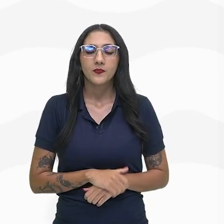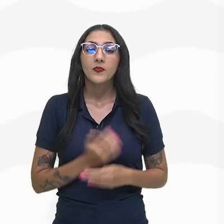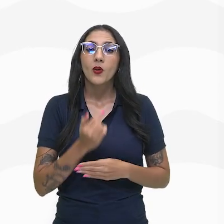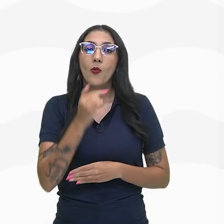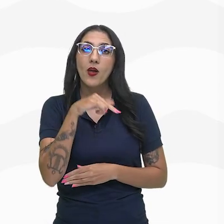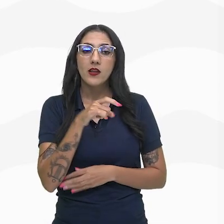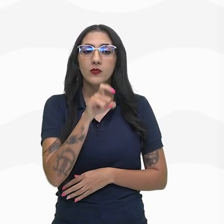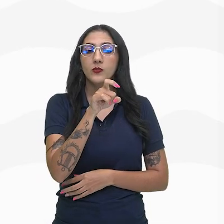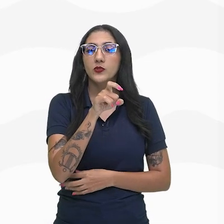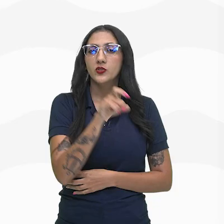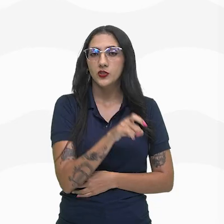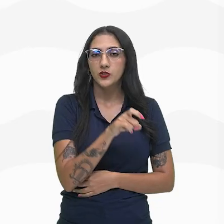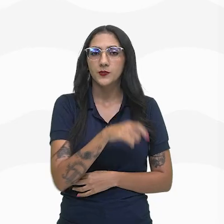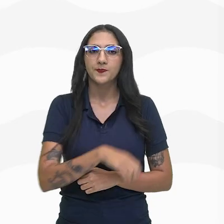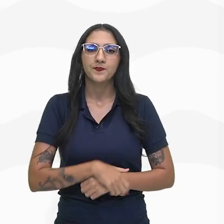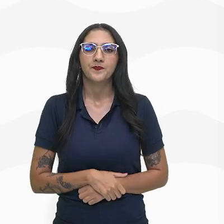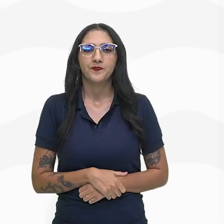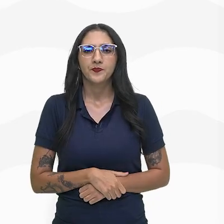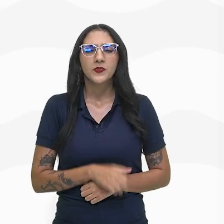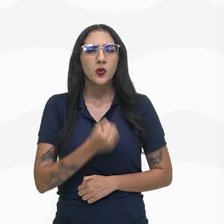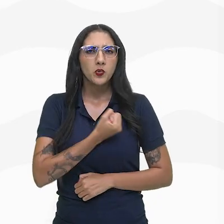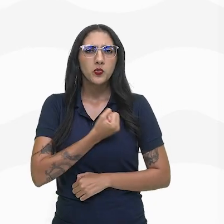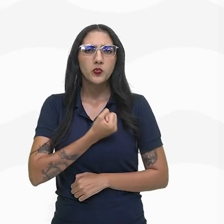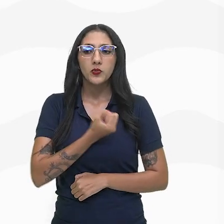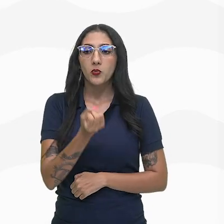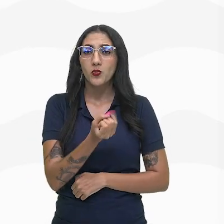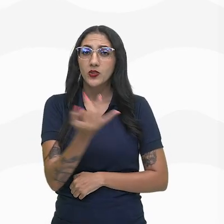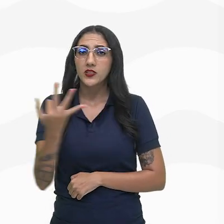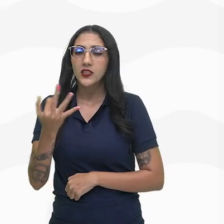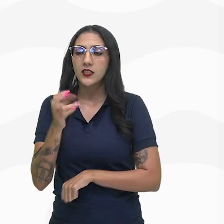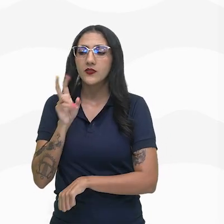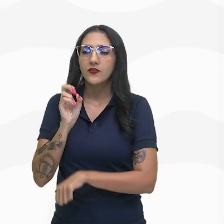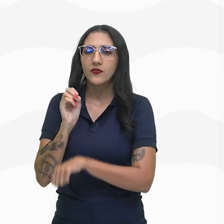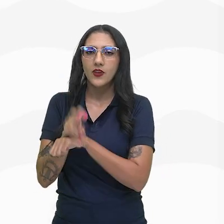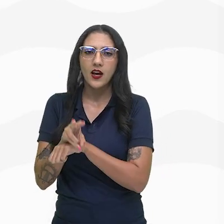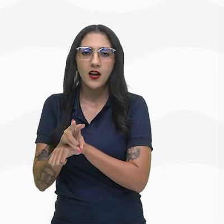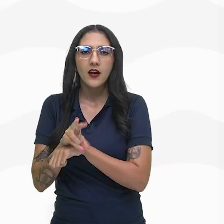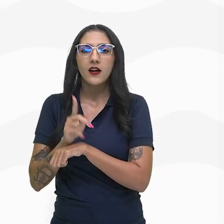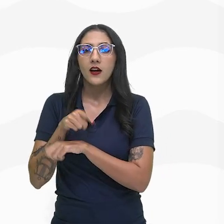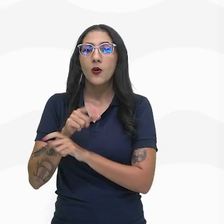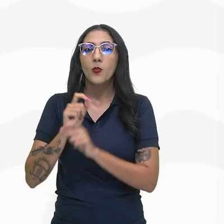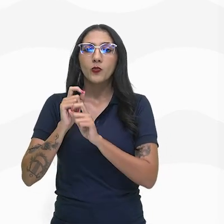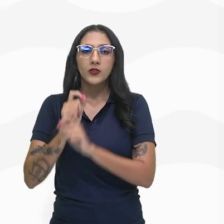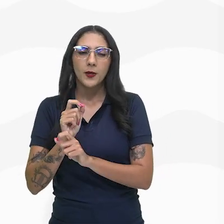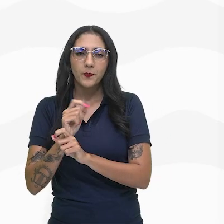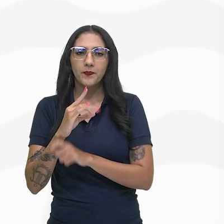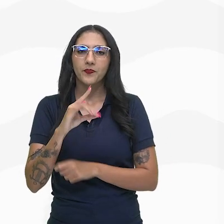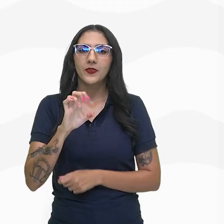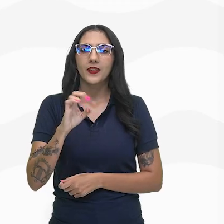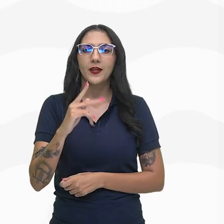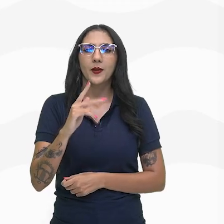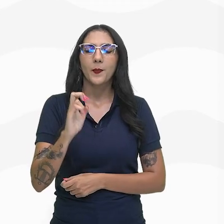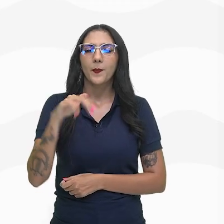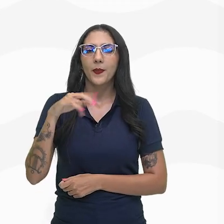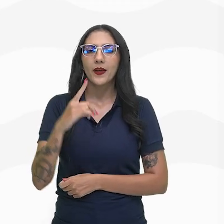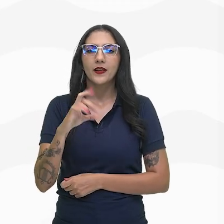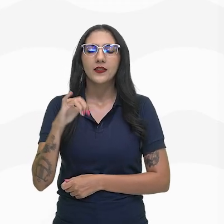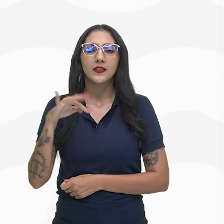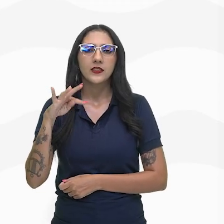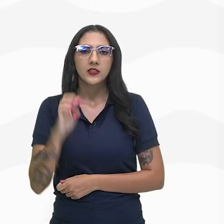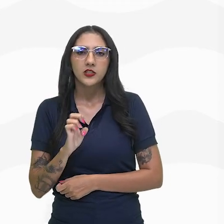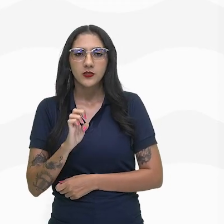chama de x. E o número de postos de trabalho é a nossa variável dependente, que é o correspondente